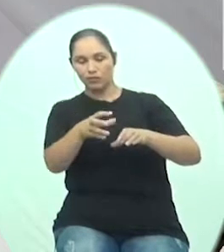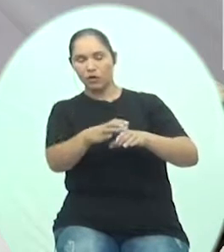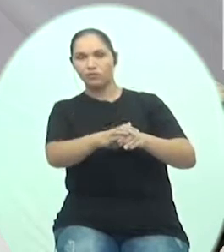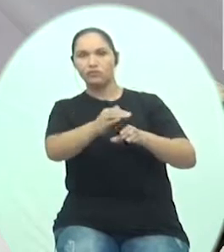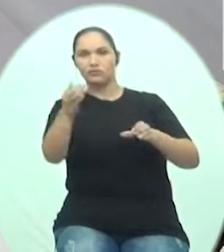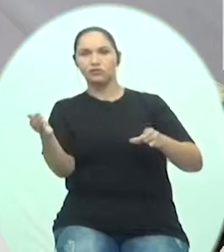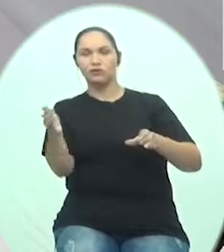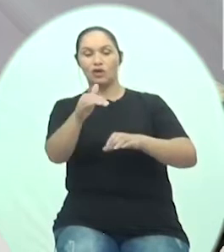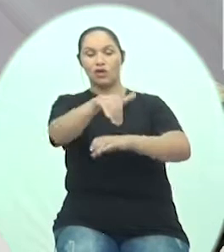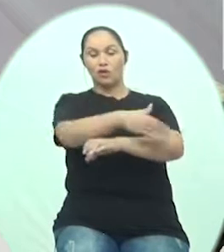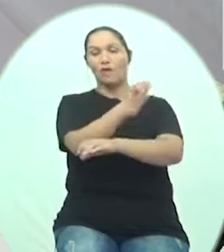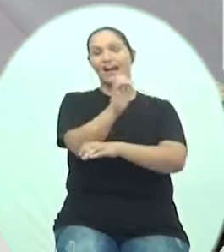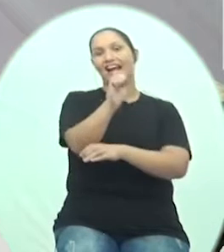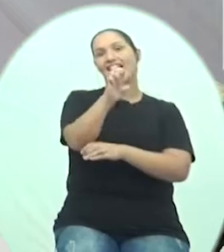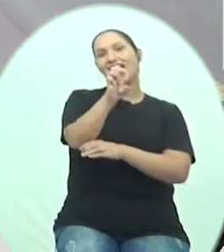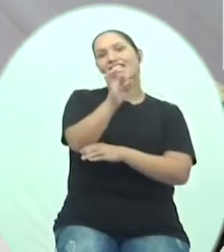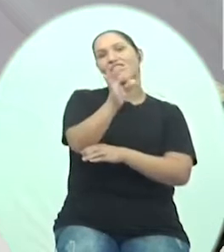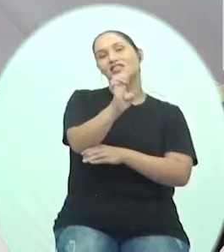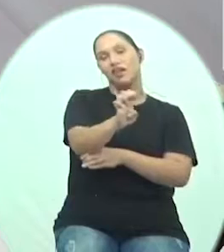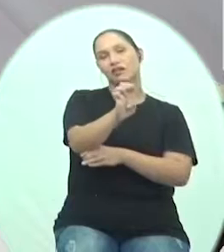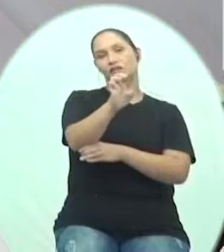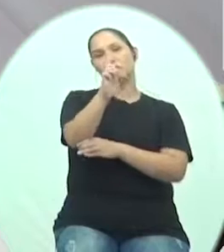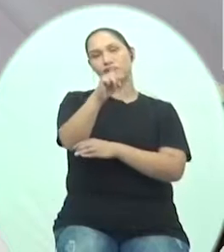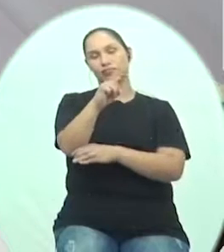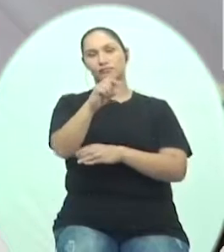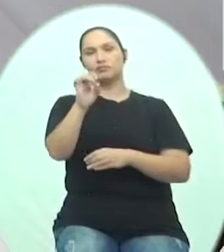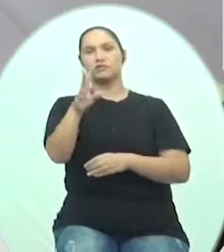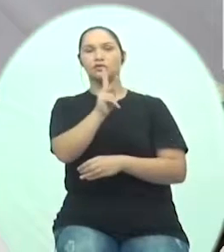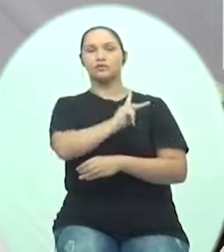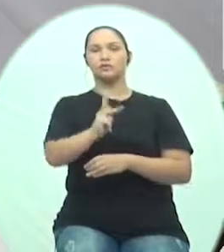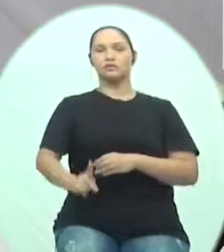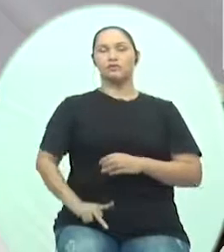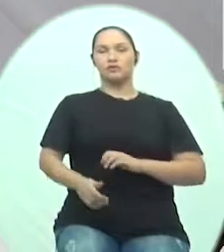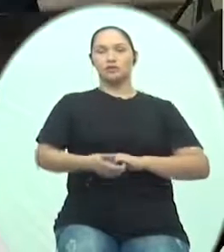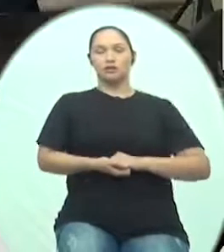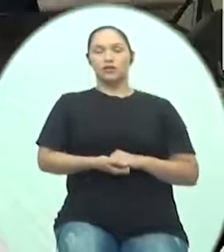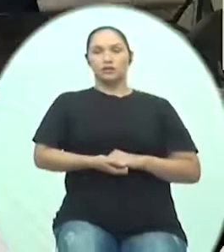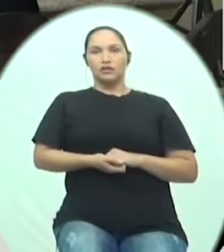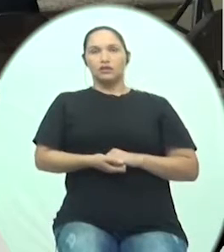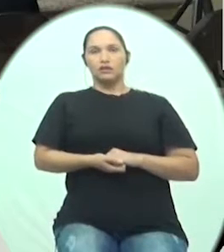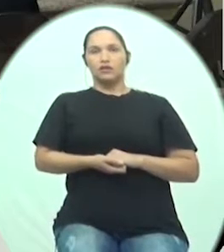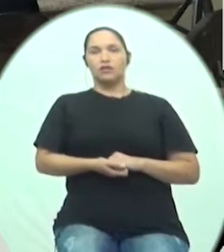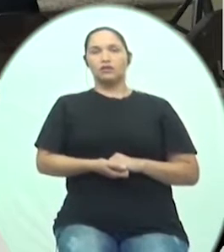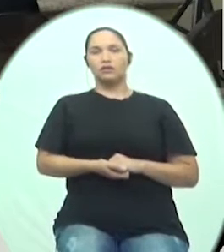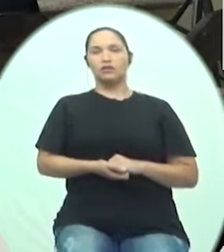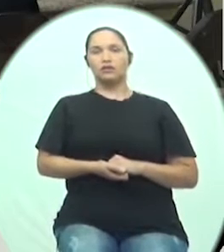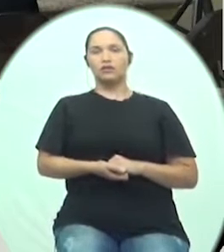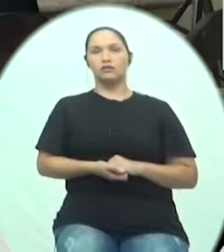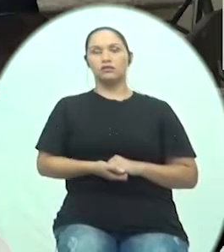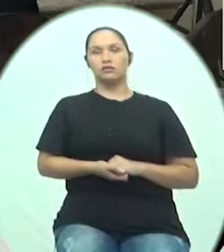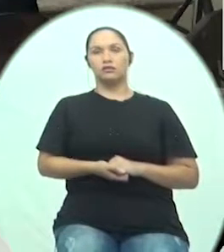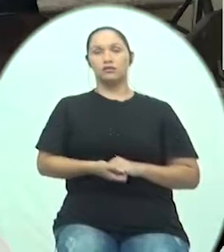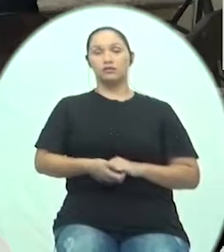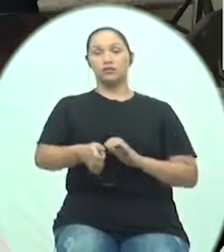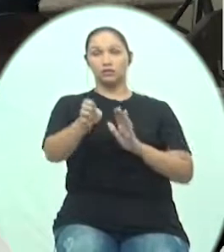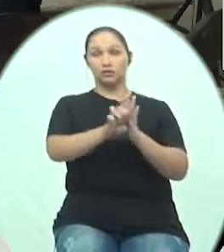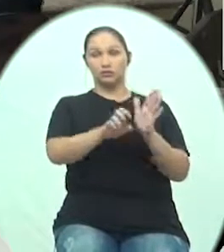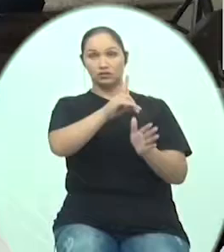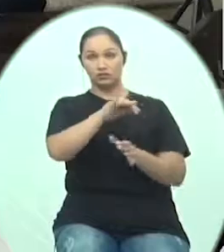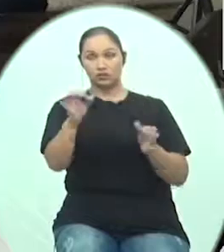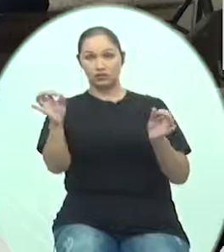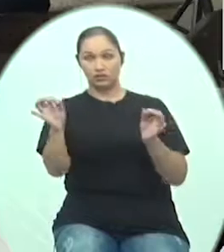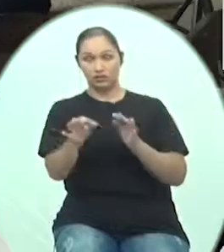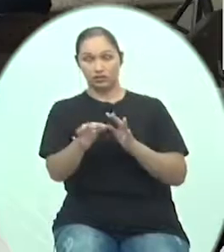Cidade Mineira Nova seria isso senhor presidente terminado o grande expediente